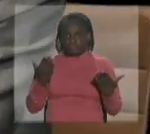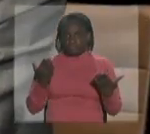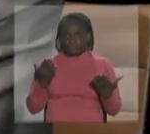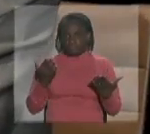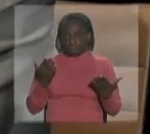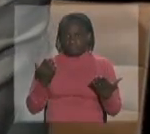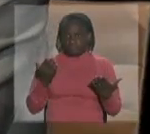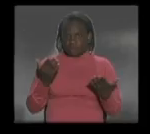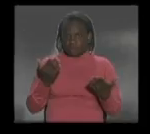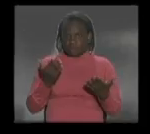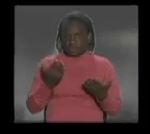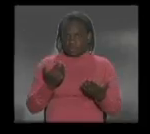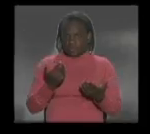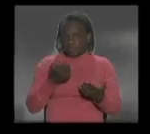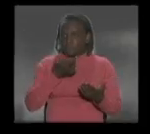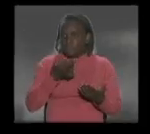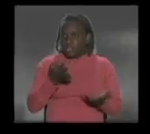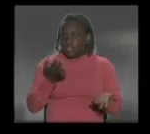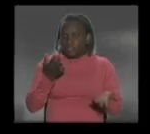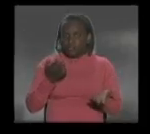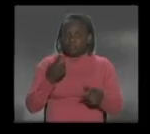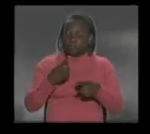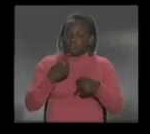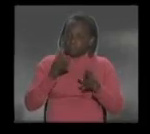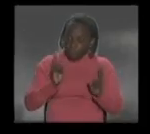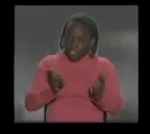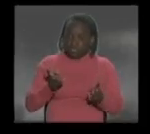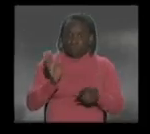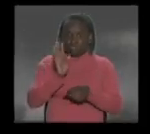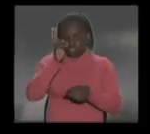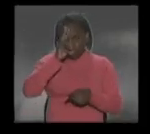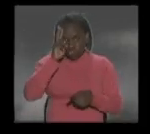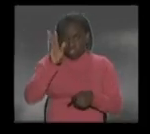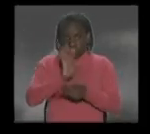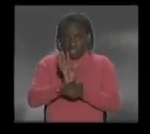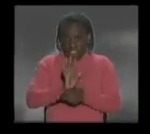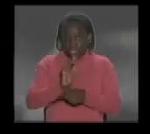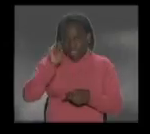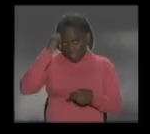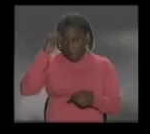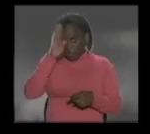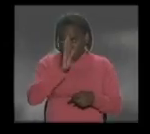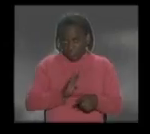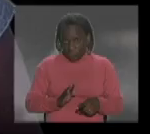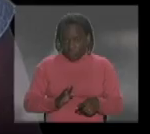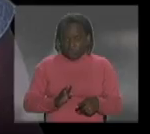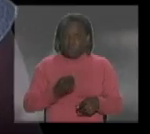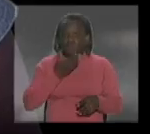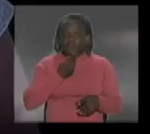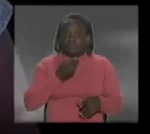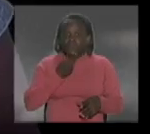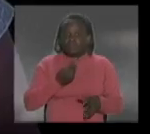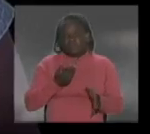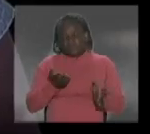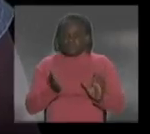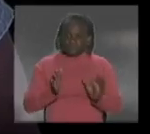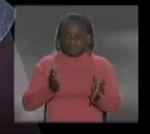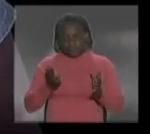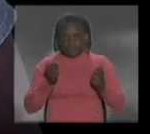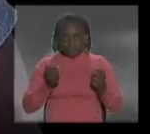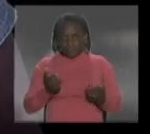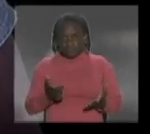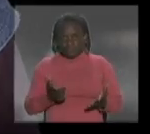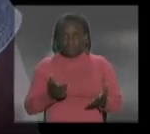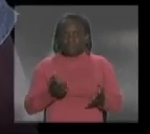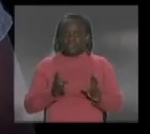ousaria Mas é porque eu acho que mesmo na história do cinema negro brasileiro, os meninos, vou botar assim,